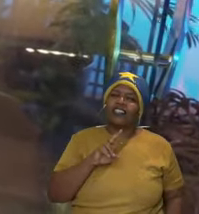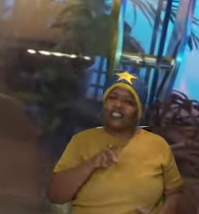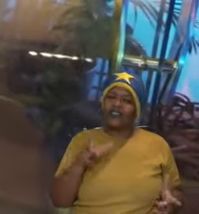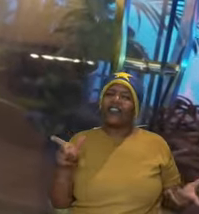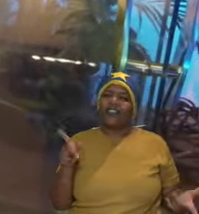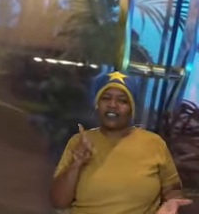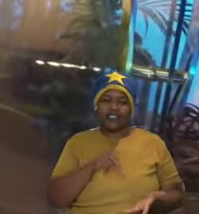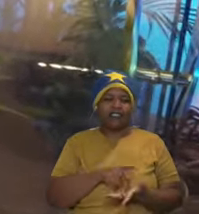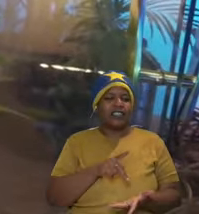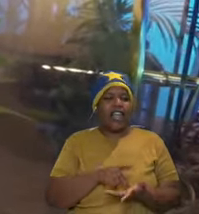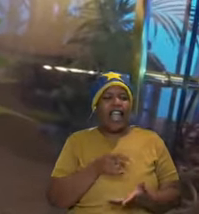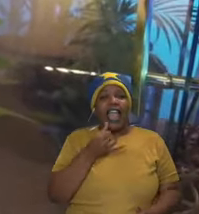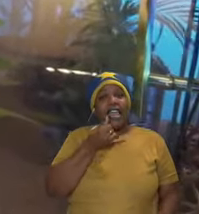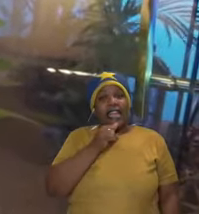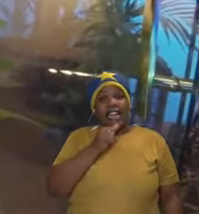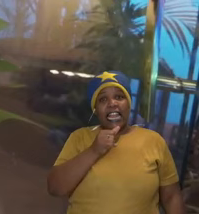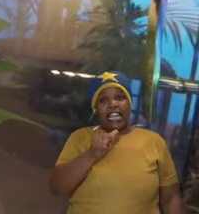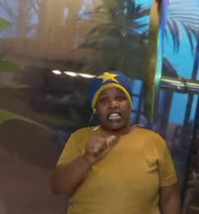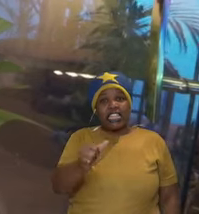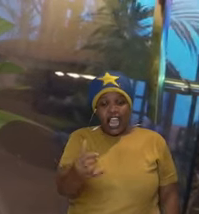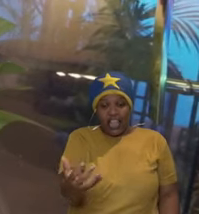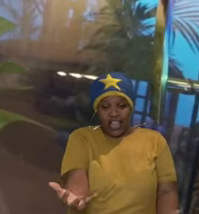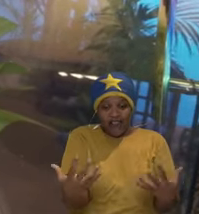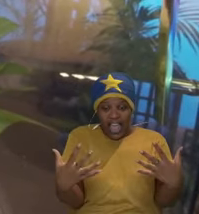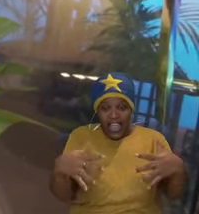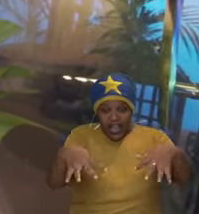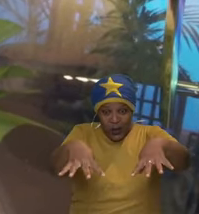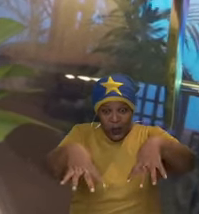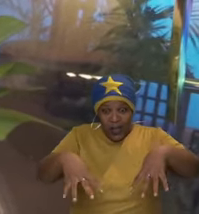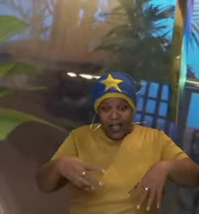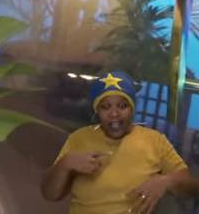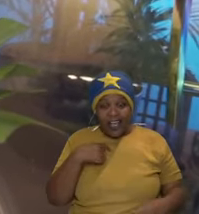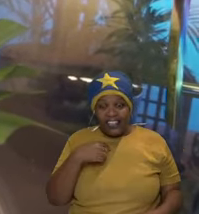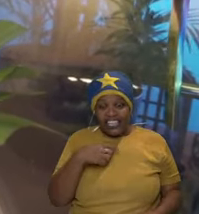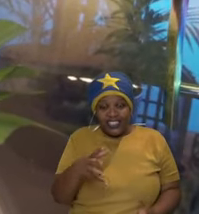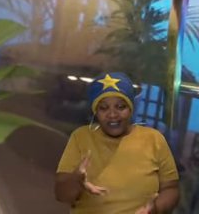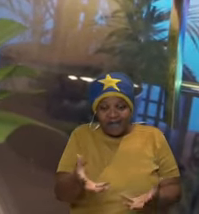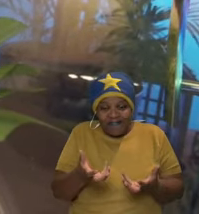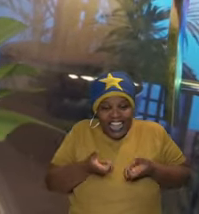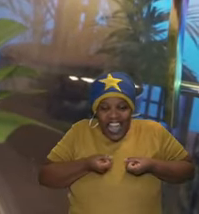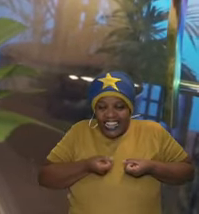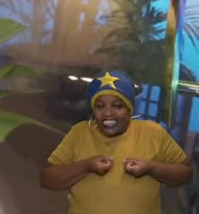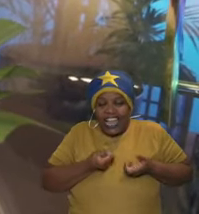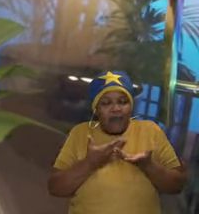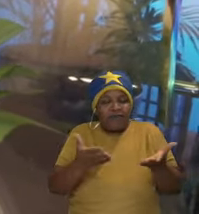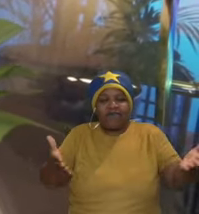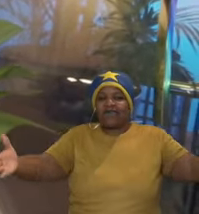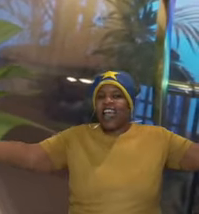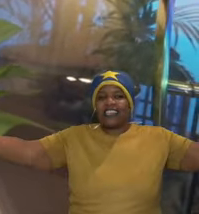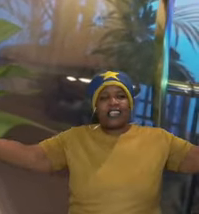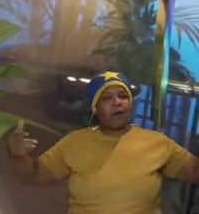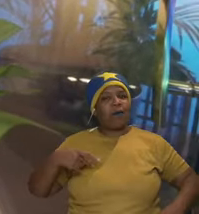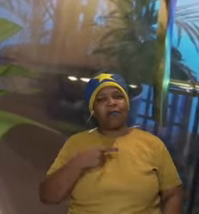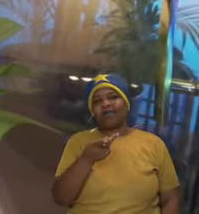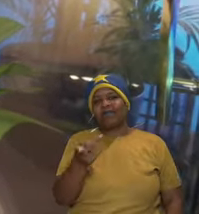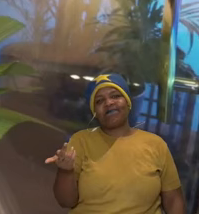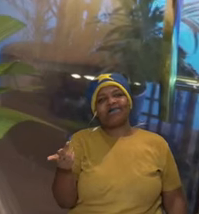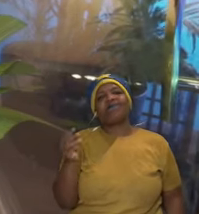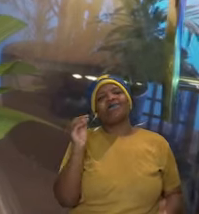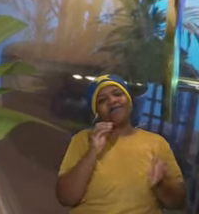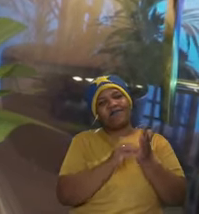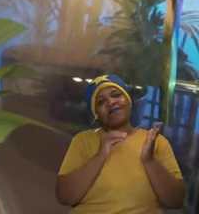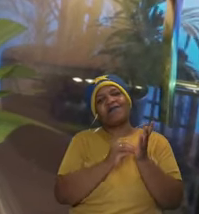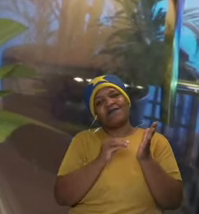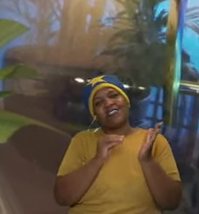diferente. É uma energia que eles passam pra gente, assim, que, pô, mano, a gente recebe de braços abertos, não é verdade, mano? Verdade, meu